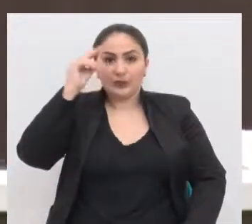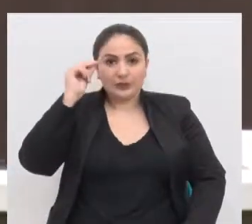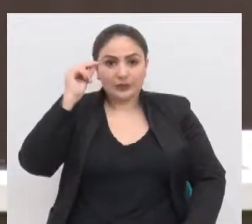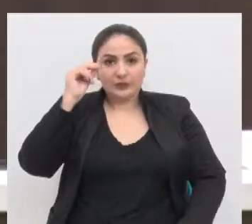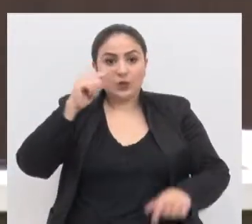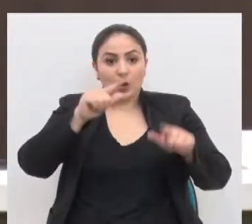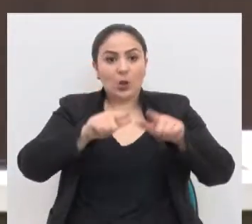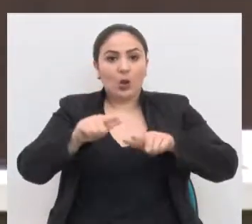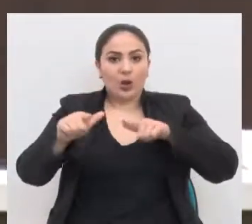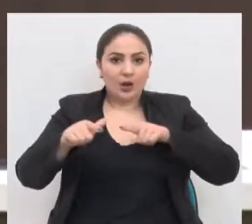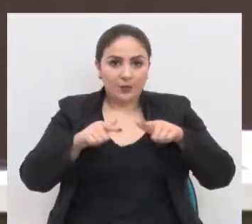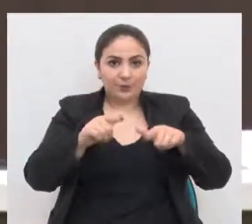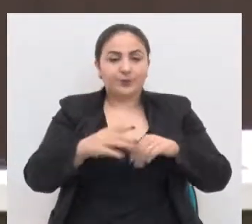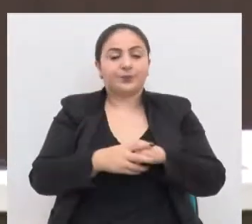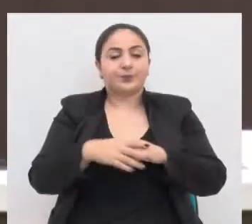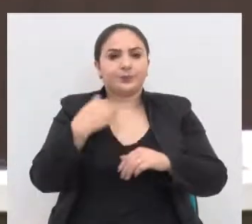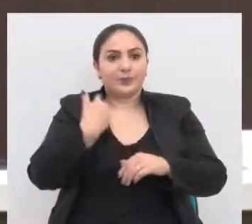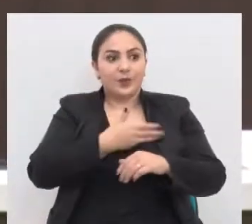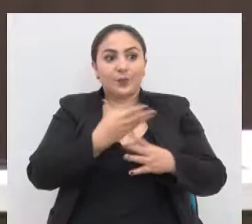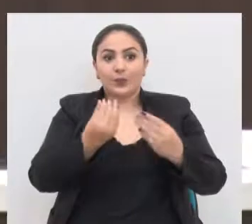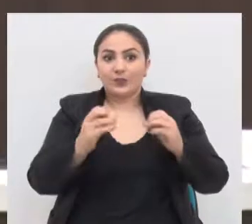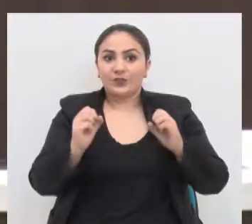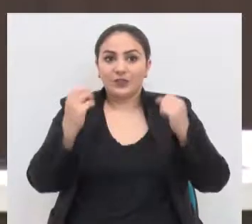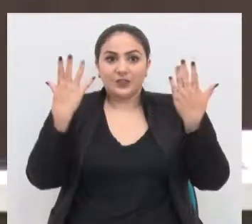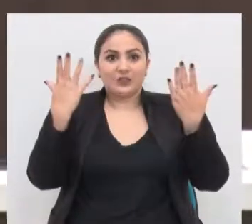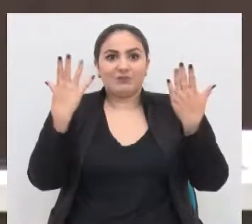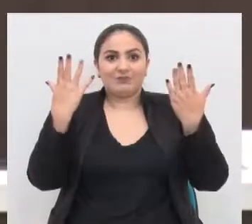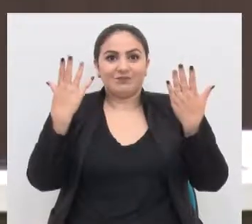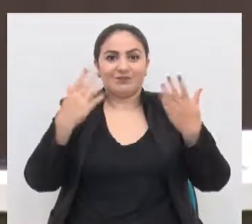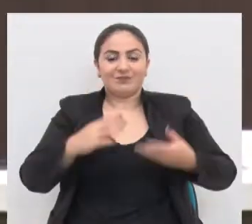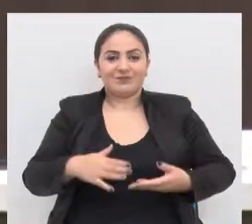Executivo local. Temos muito a comemorar.